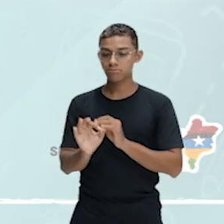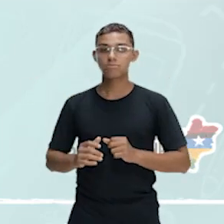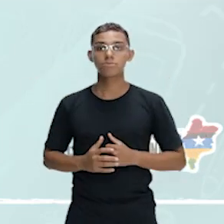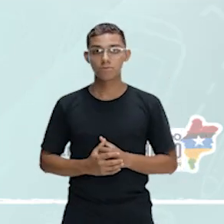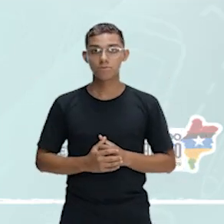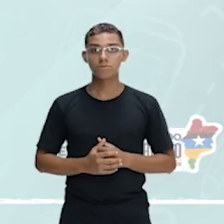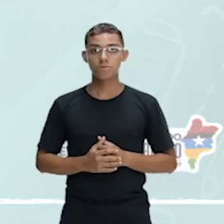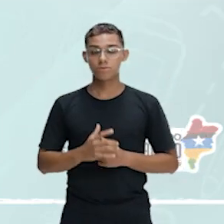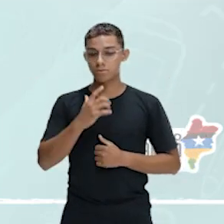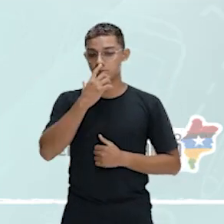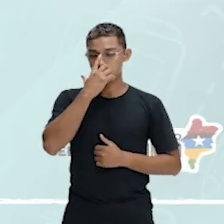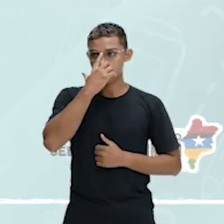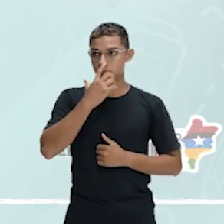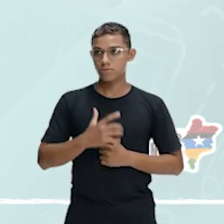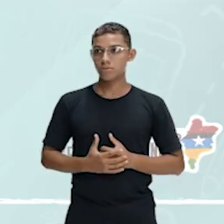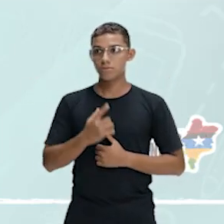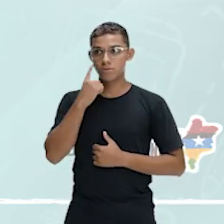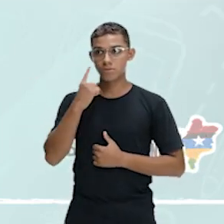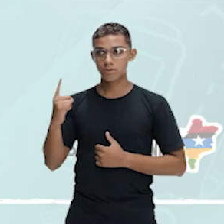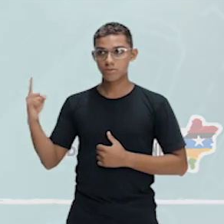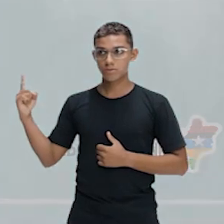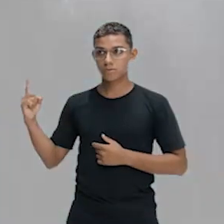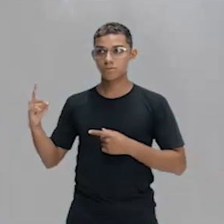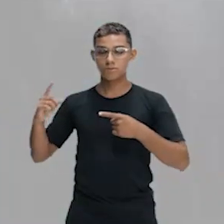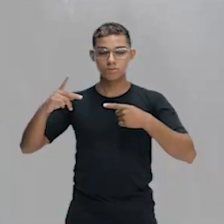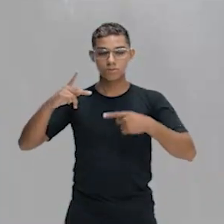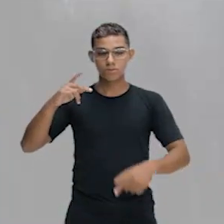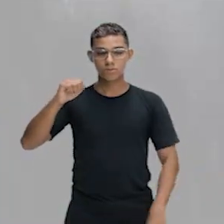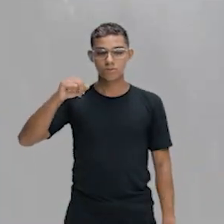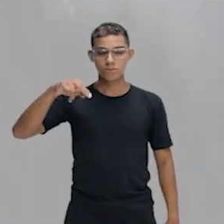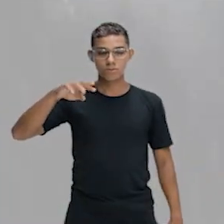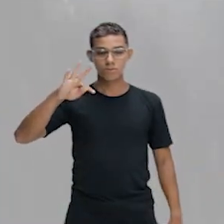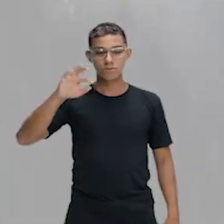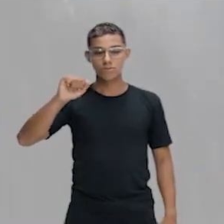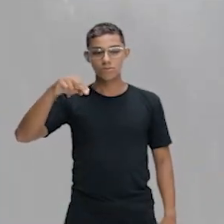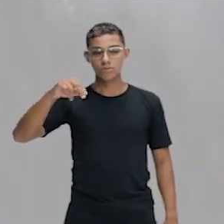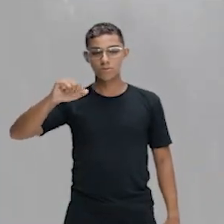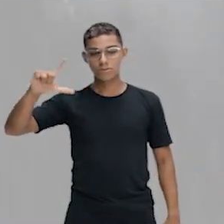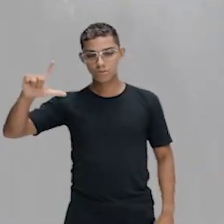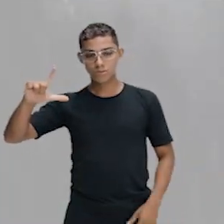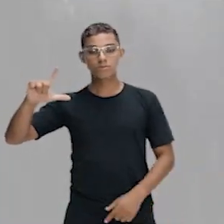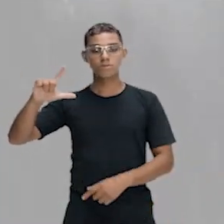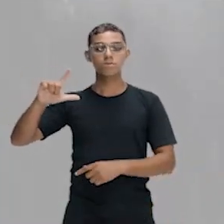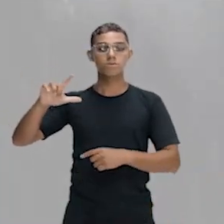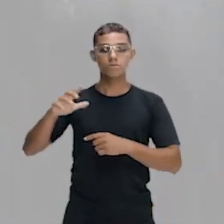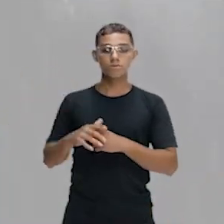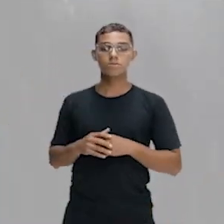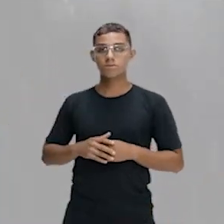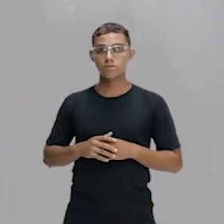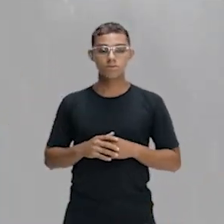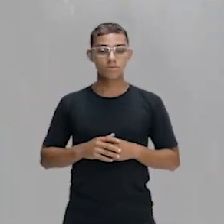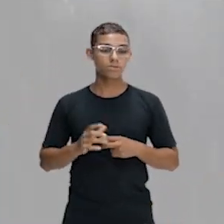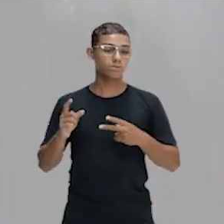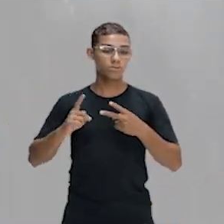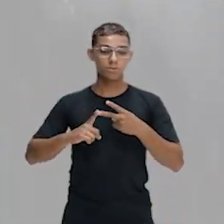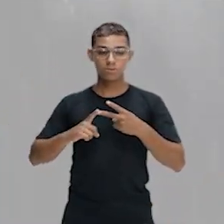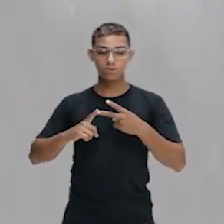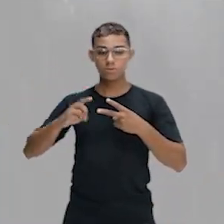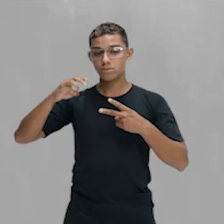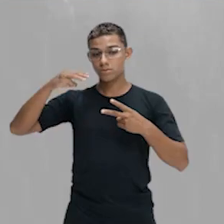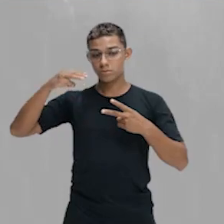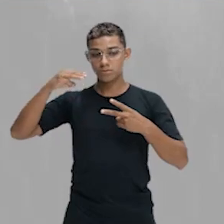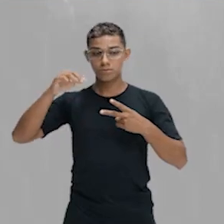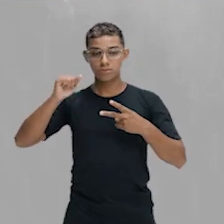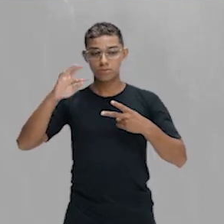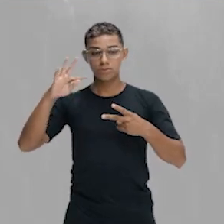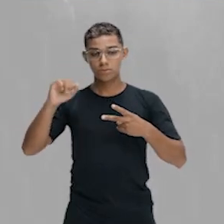que são esses domínios aqui, ó, Pantanal, Mato Grossense, Mata dos Cocais e Manguezais. São áreas aqui de transição